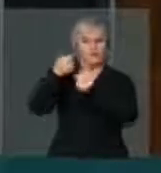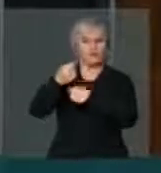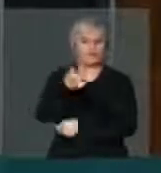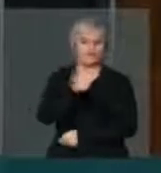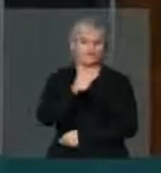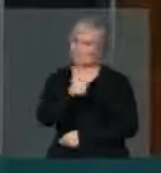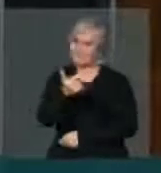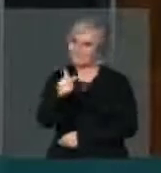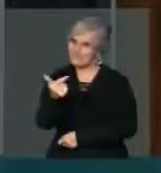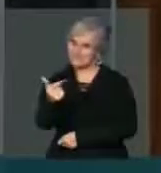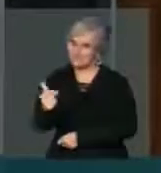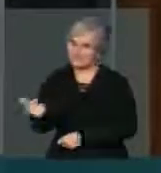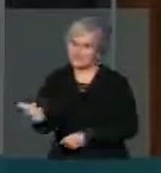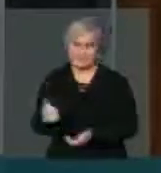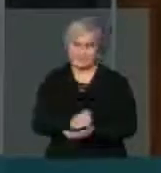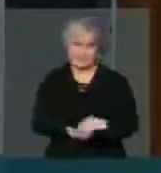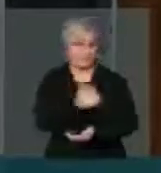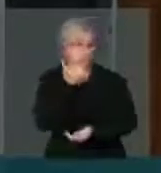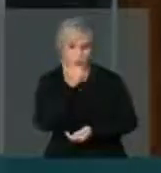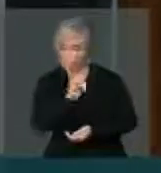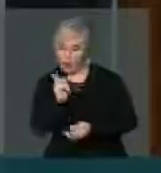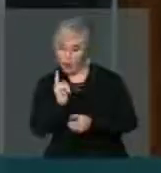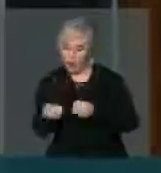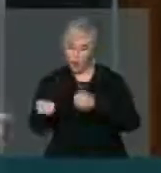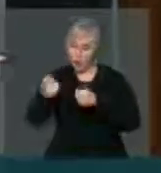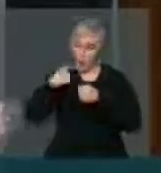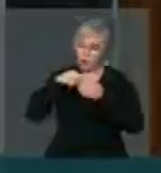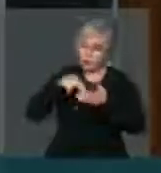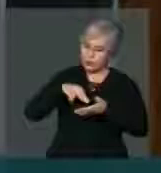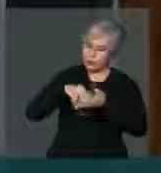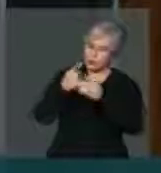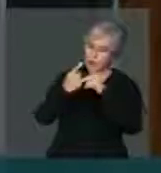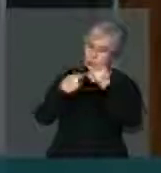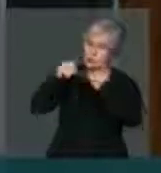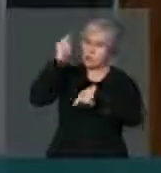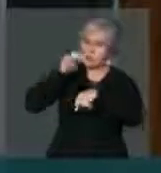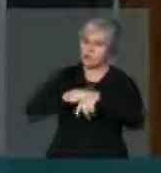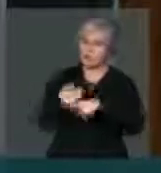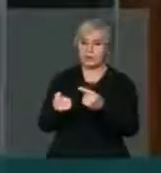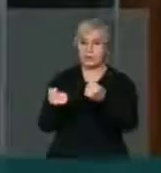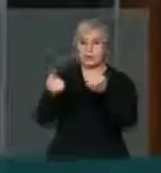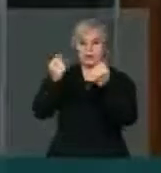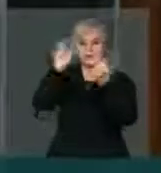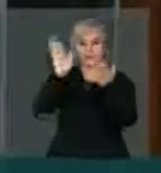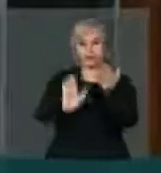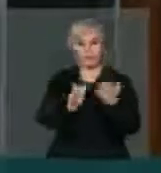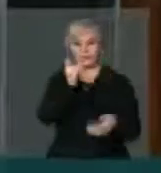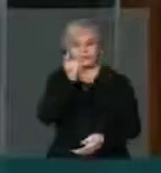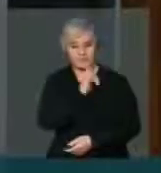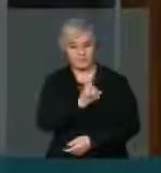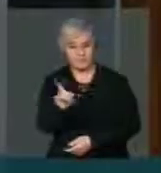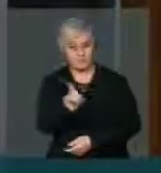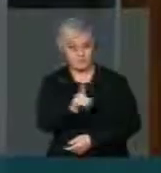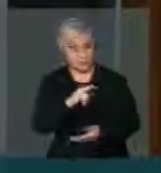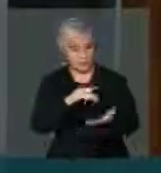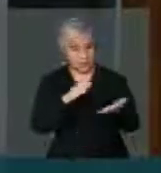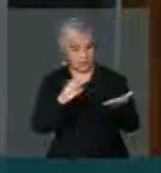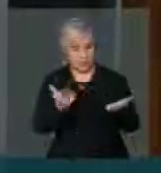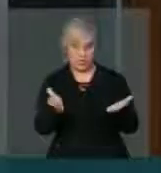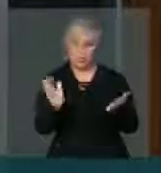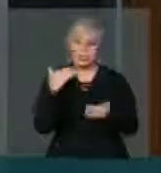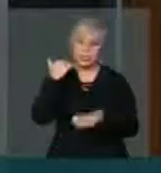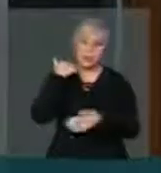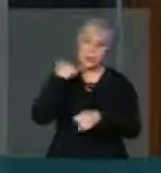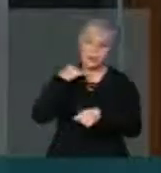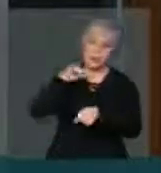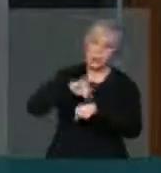capaz de fazer com que nós retomemos um processo de crescimento para a economia brasileira. Já está aí o Banco Central